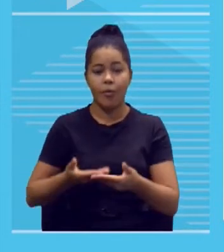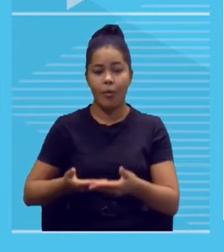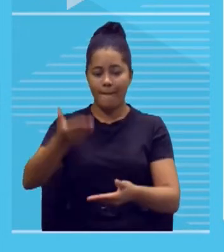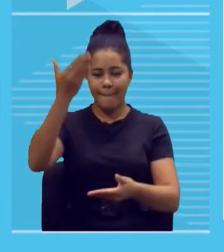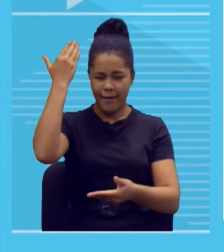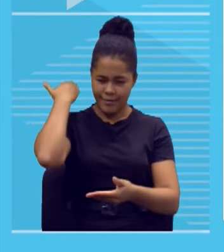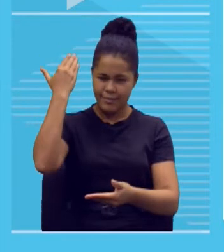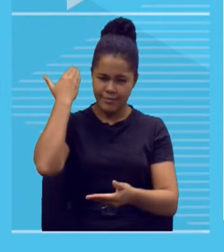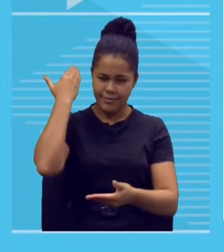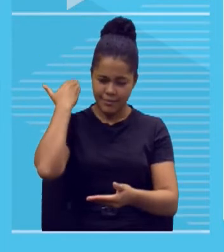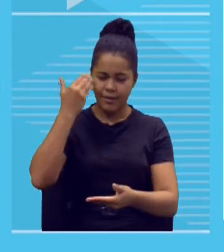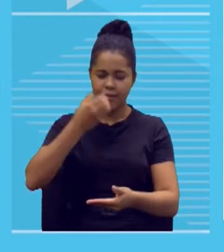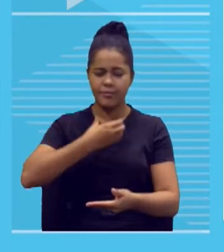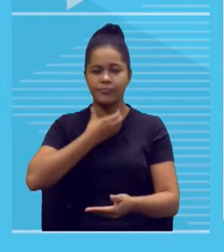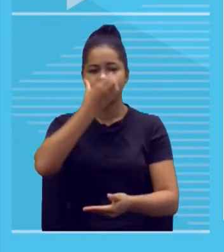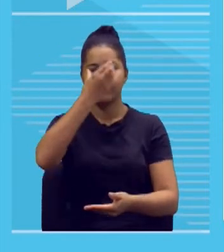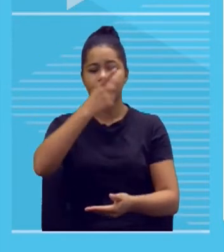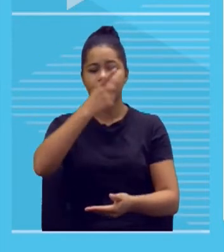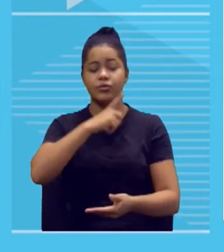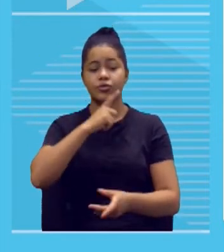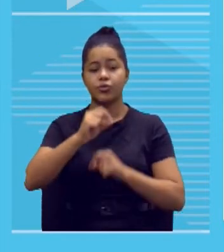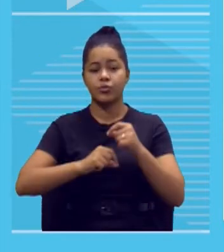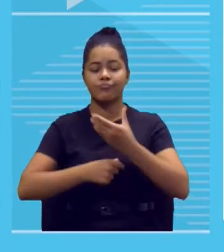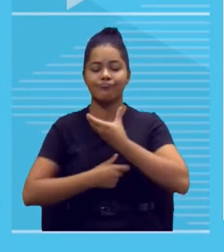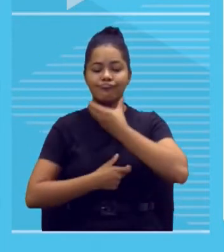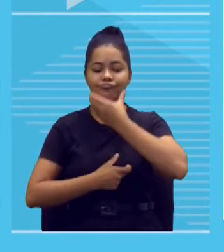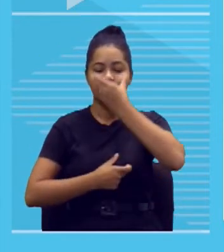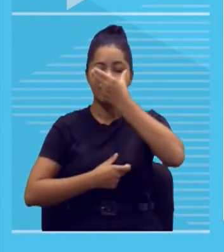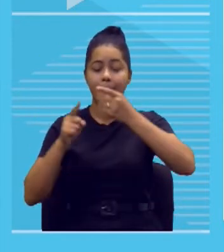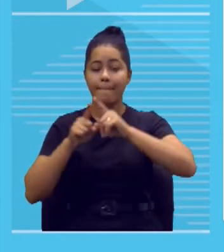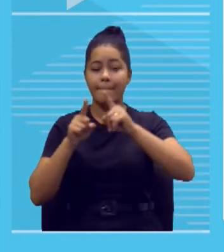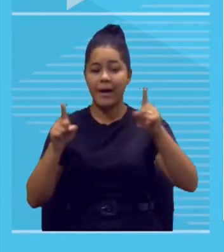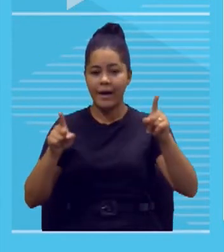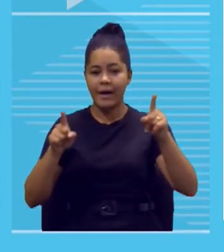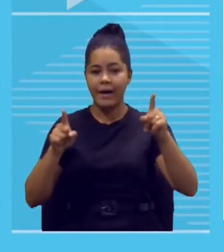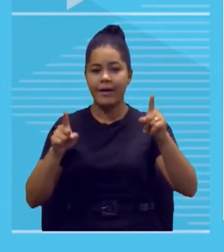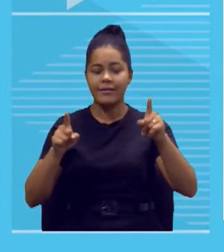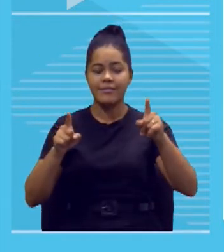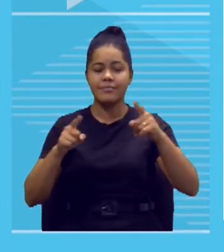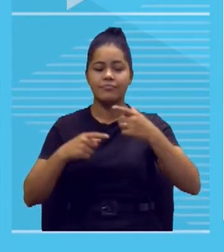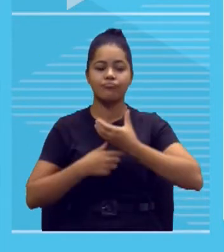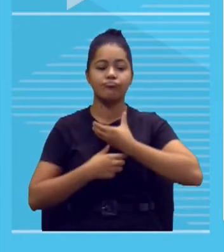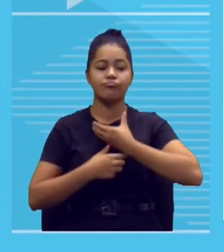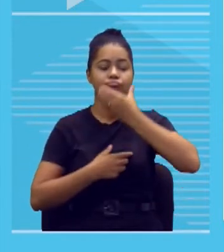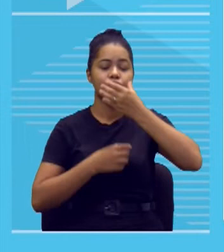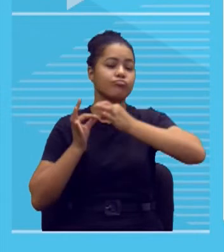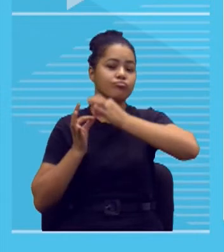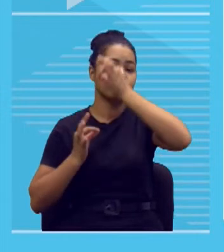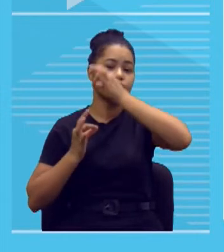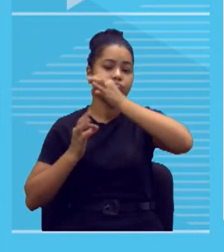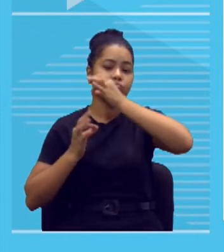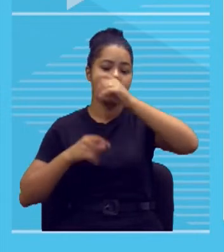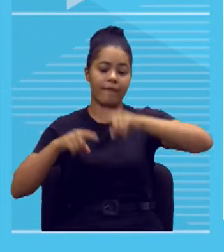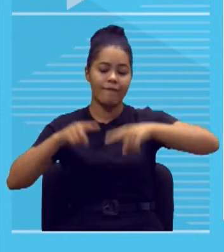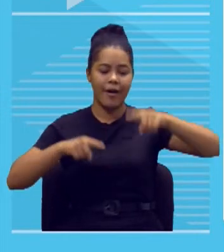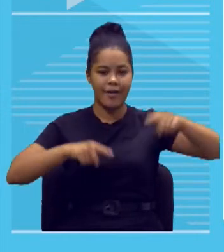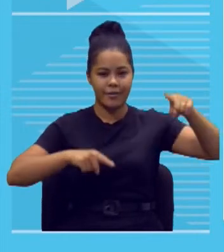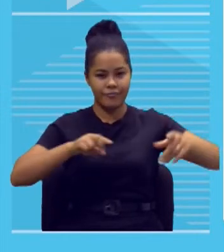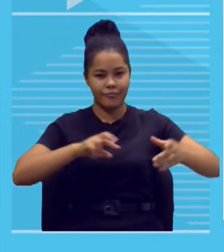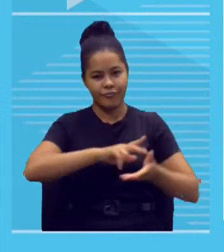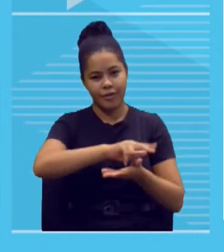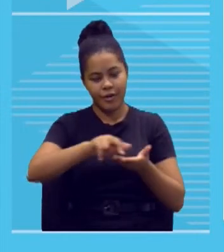eles tinham tamanho de pescoço variado eu vou até o até gosto de brincar que é de Glória tem